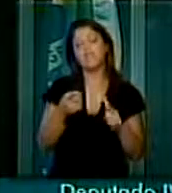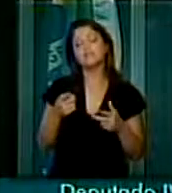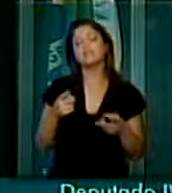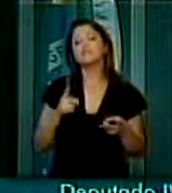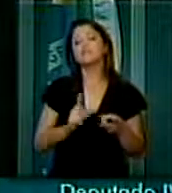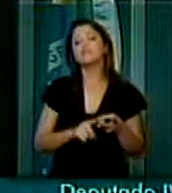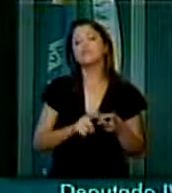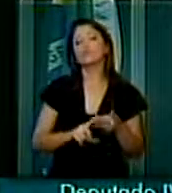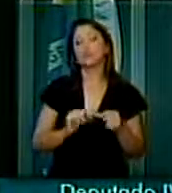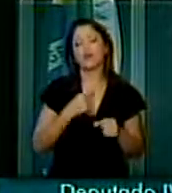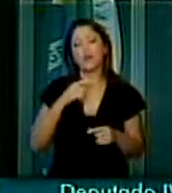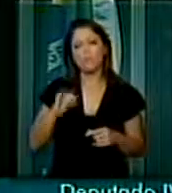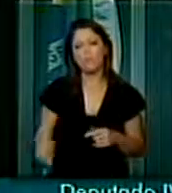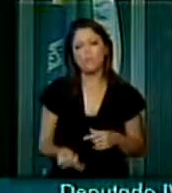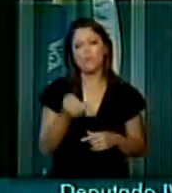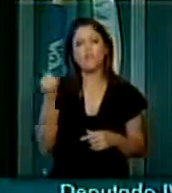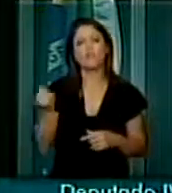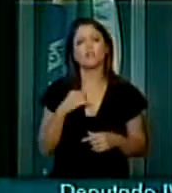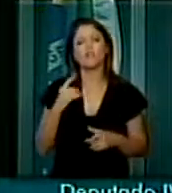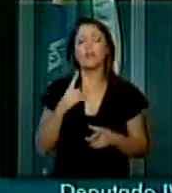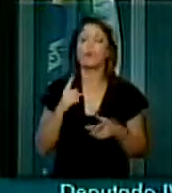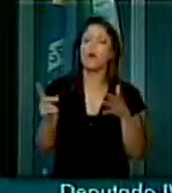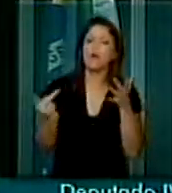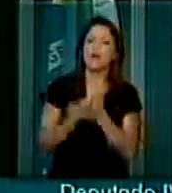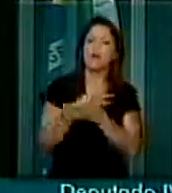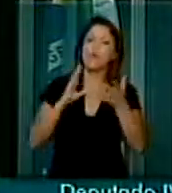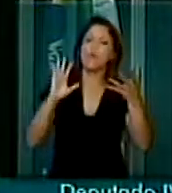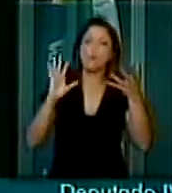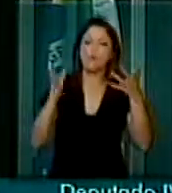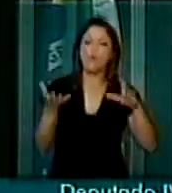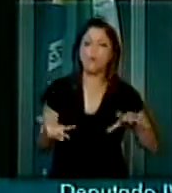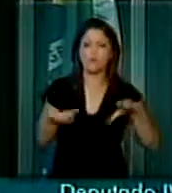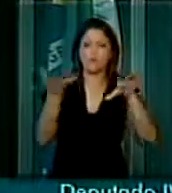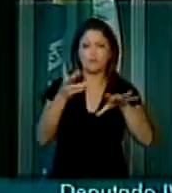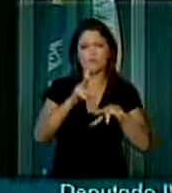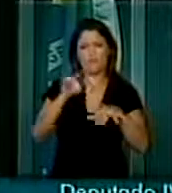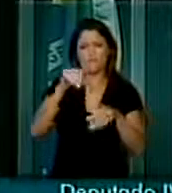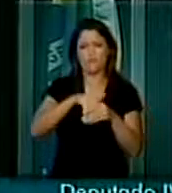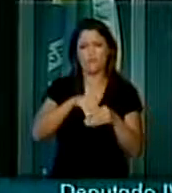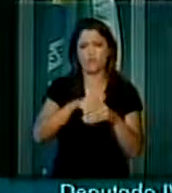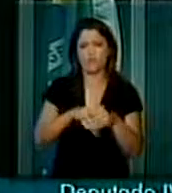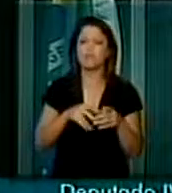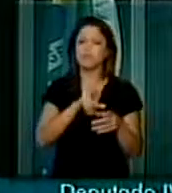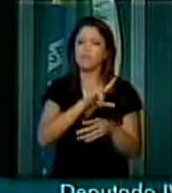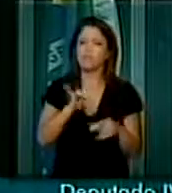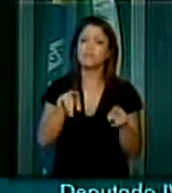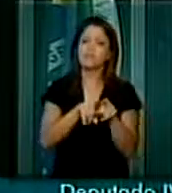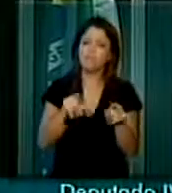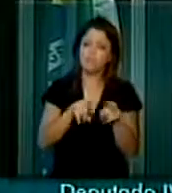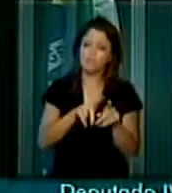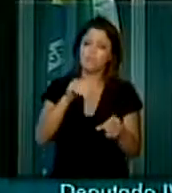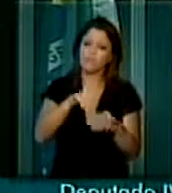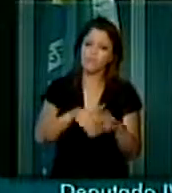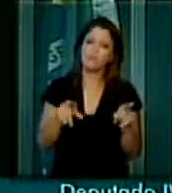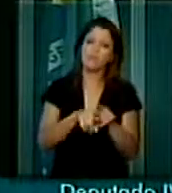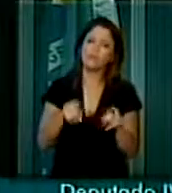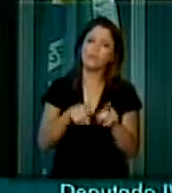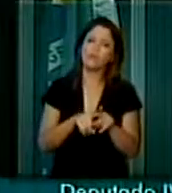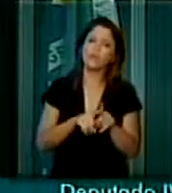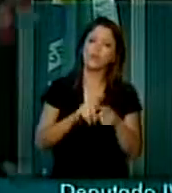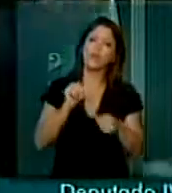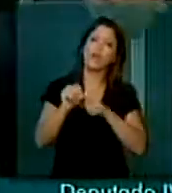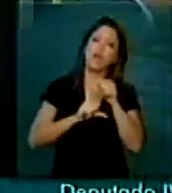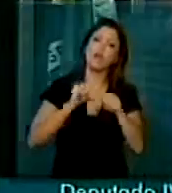que, aproveitando o embalo que o Congresso deve votar, está lá também para ser votado o reajuste